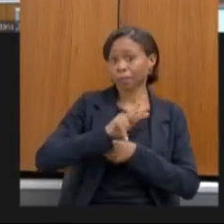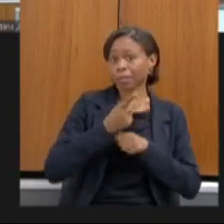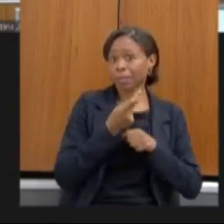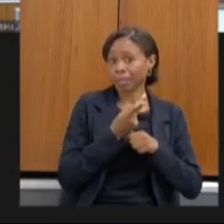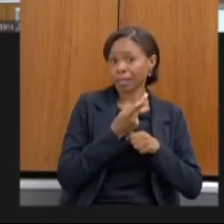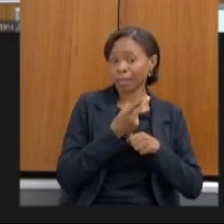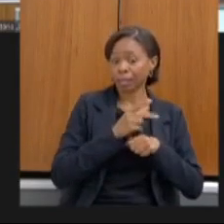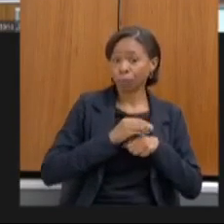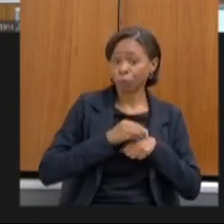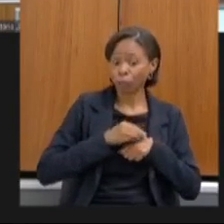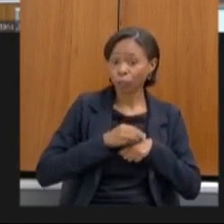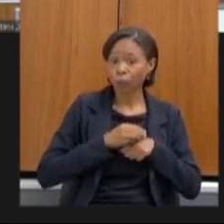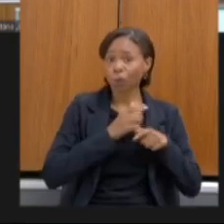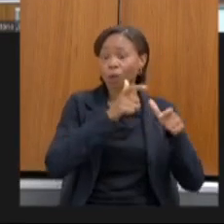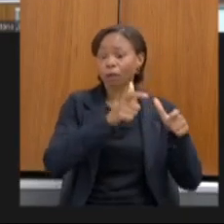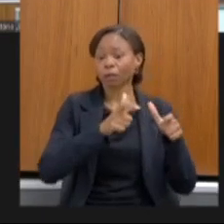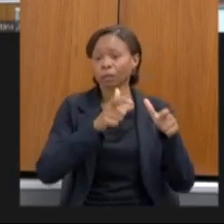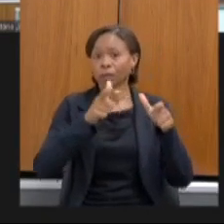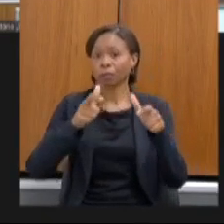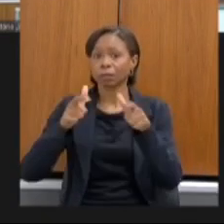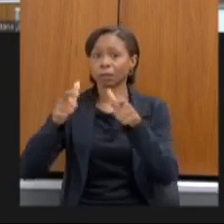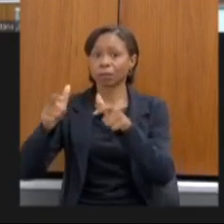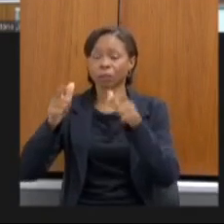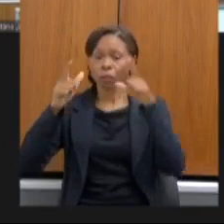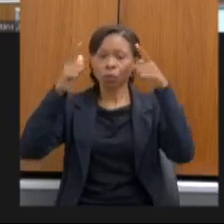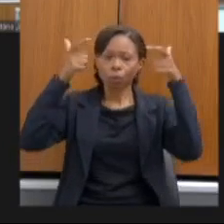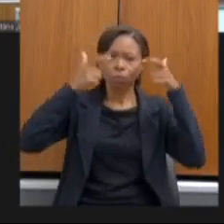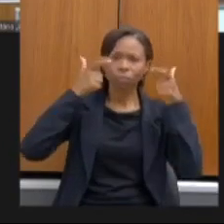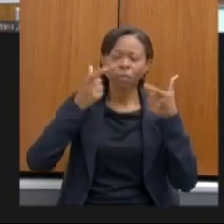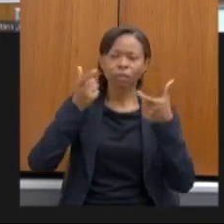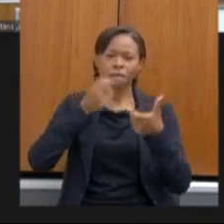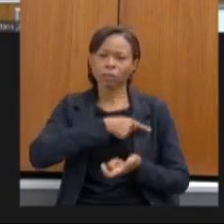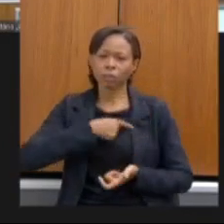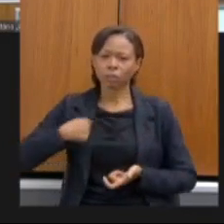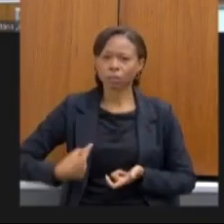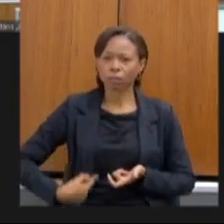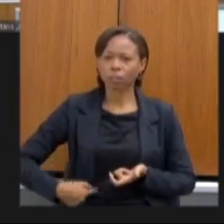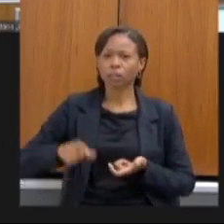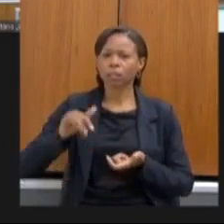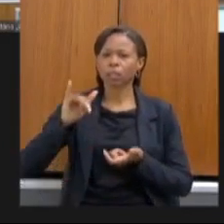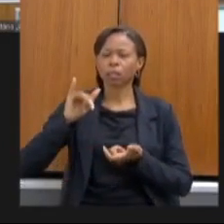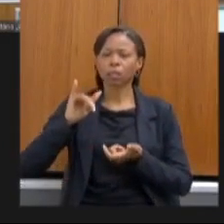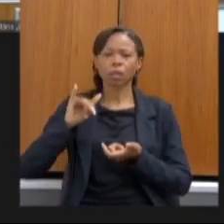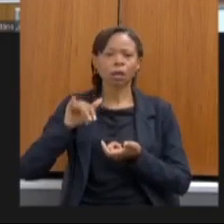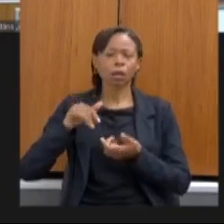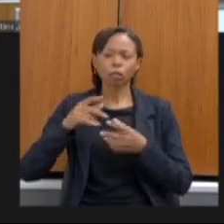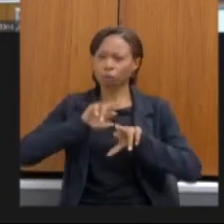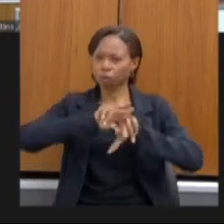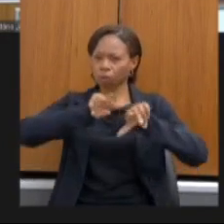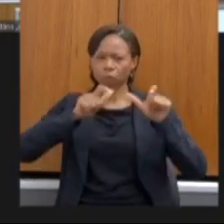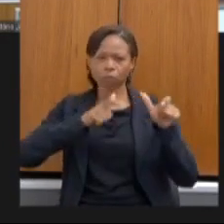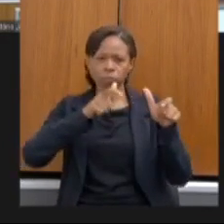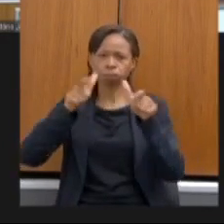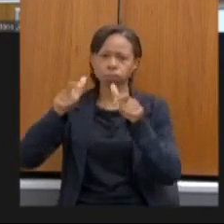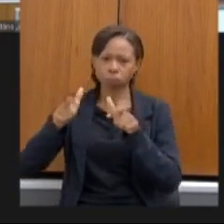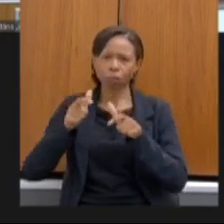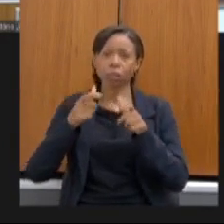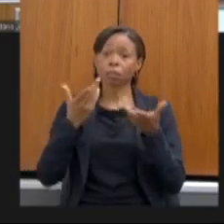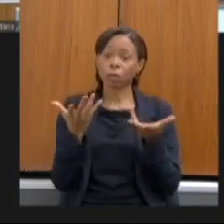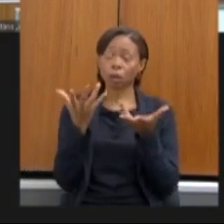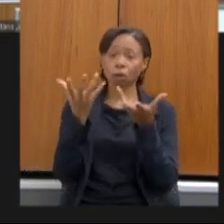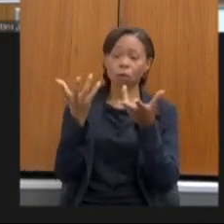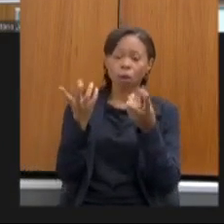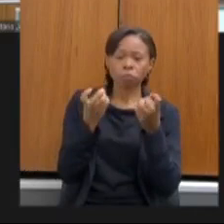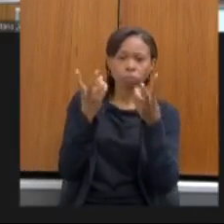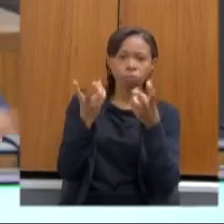para o México Então isso tudo começa a conectar conexões globais para o nosso Aeroporto